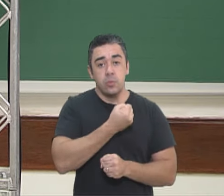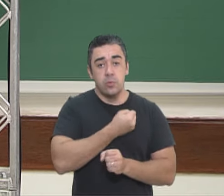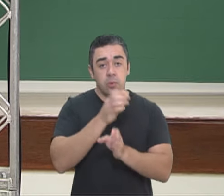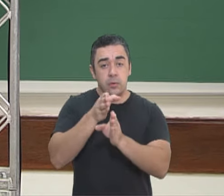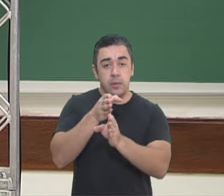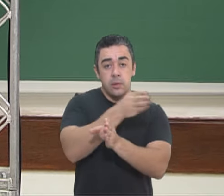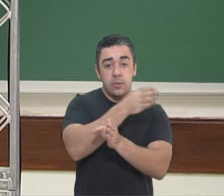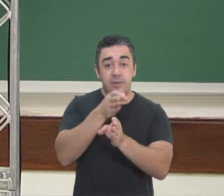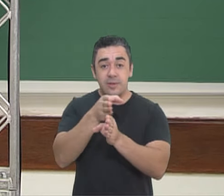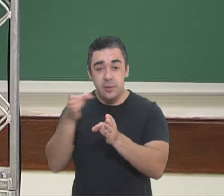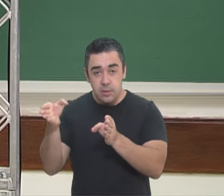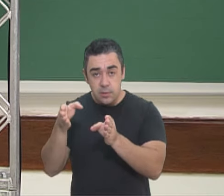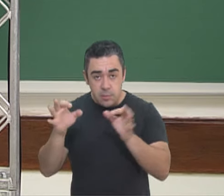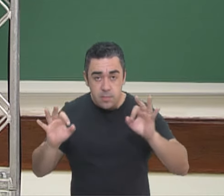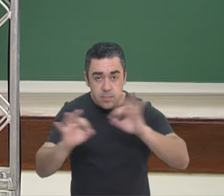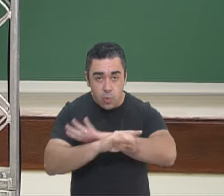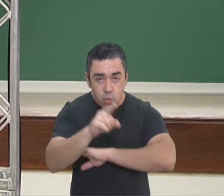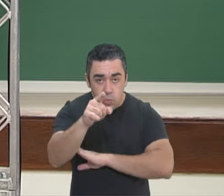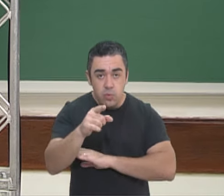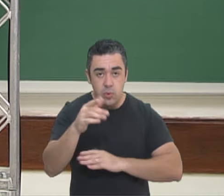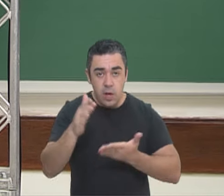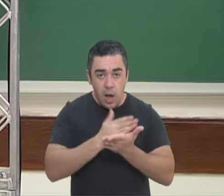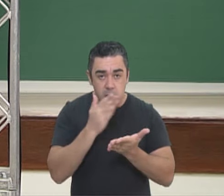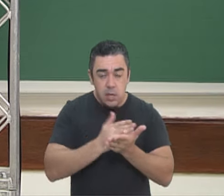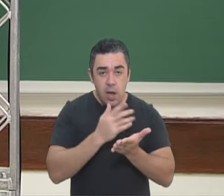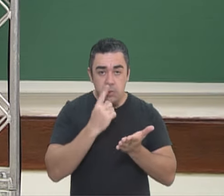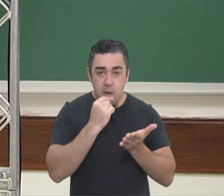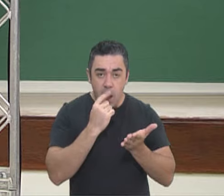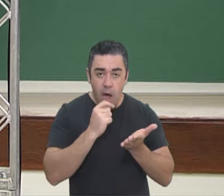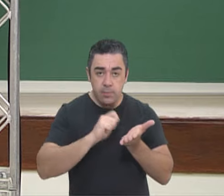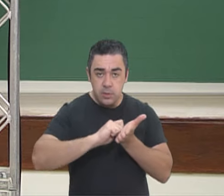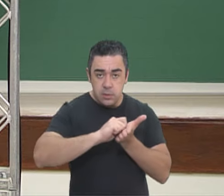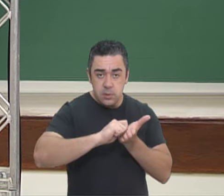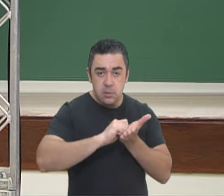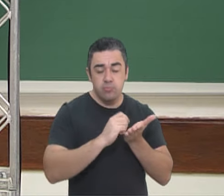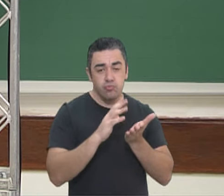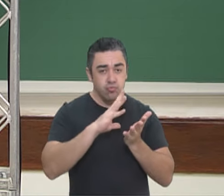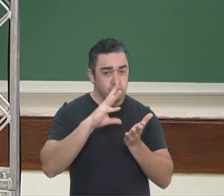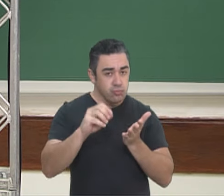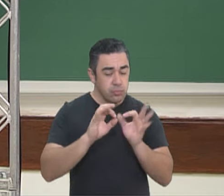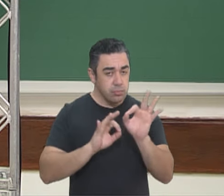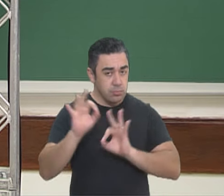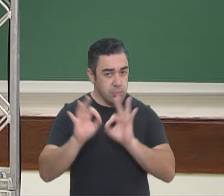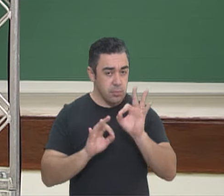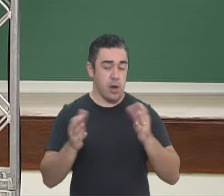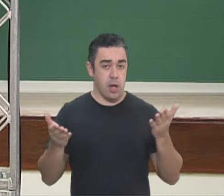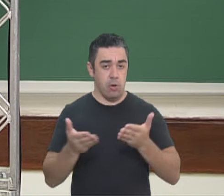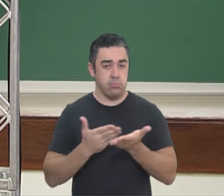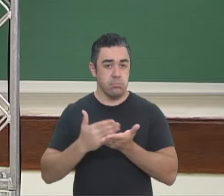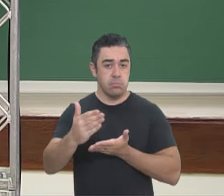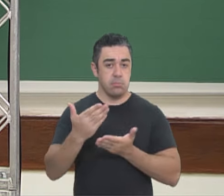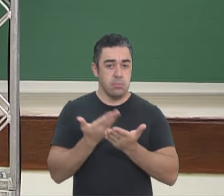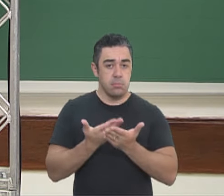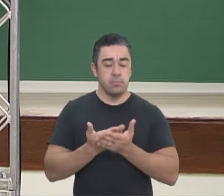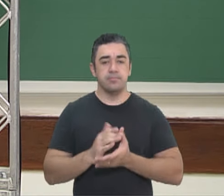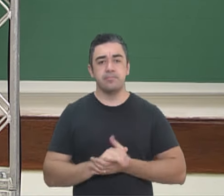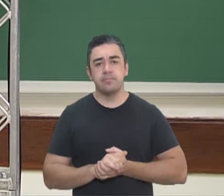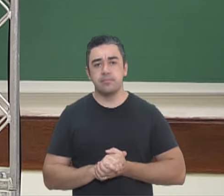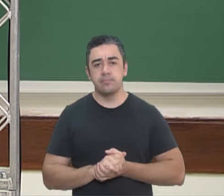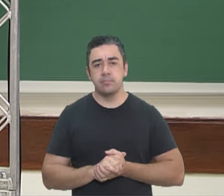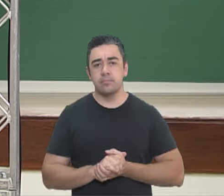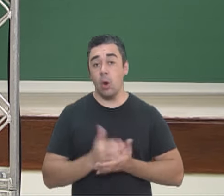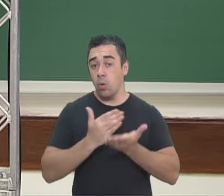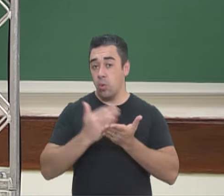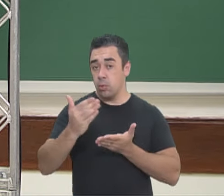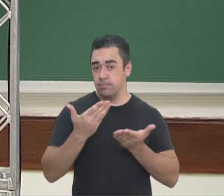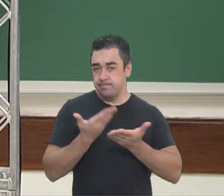lá? Todos prontos? Com o caderno, lápis, o penal, tudo preparado? Então, vamos começar a nossa aula. Para a gente